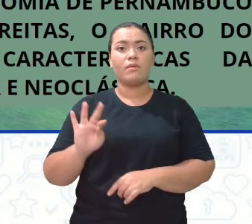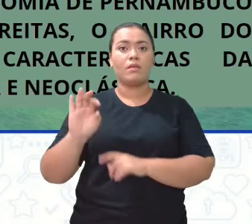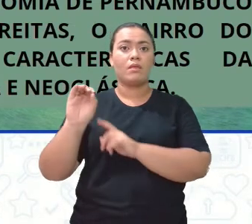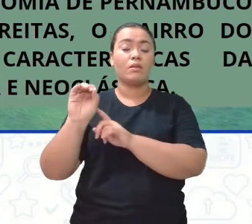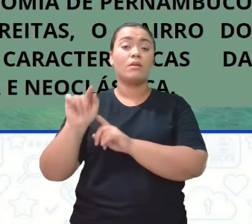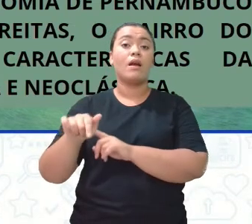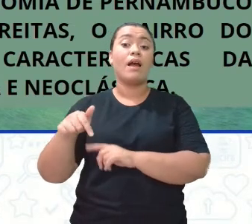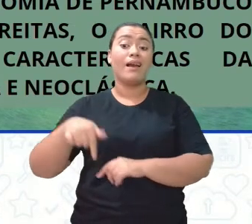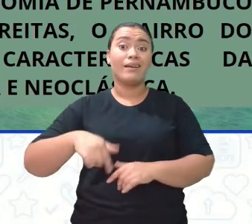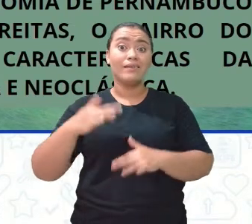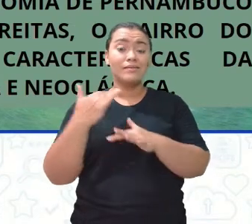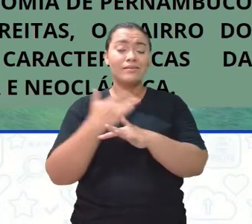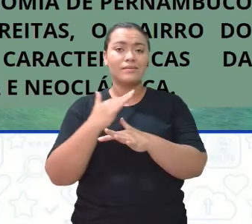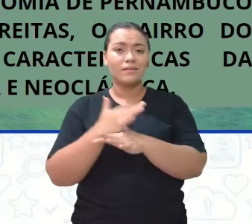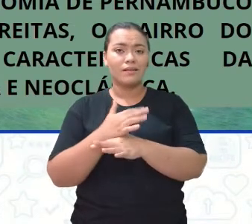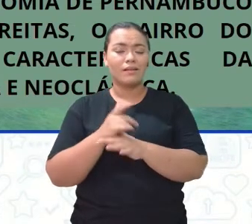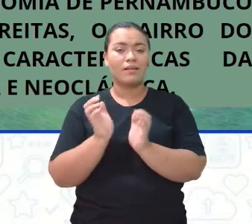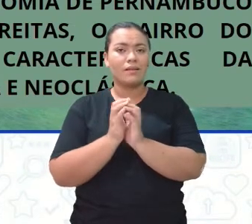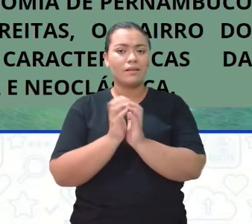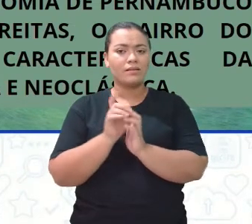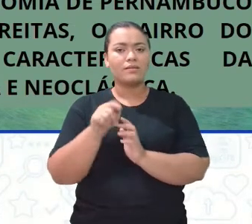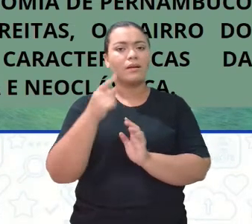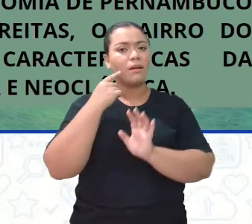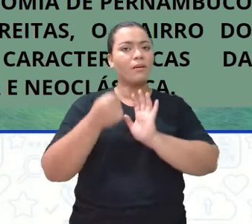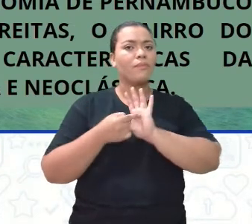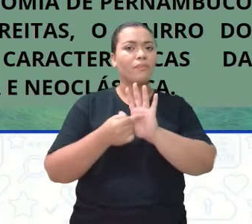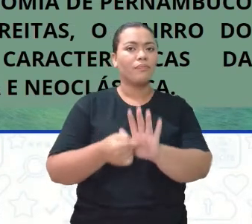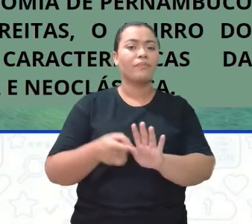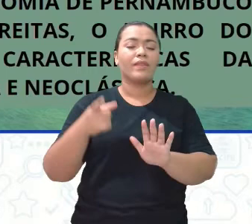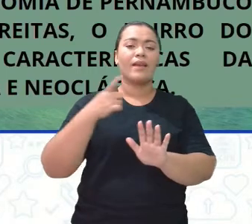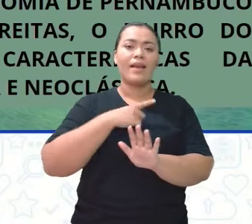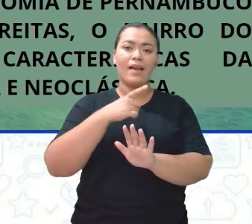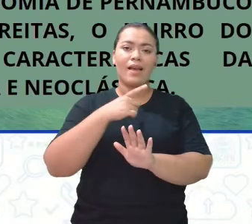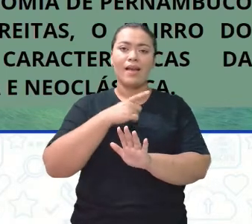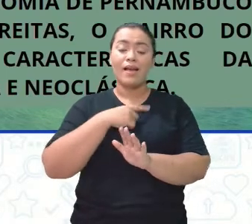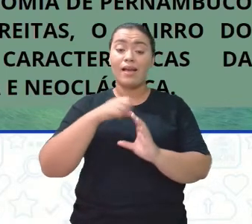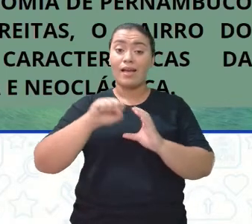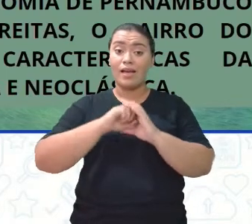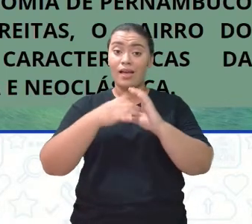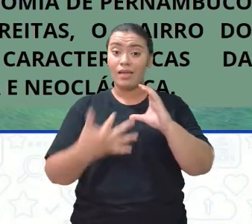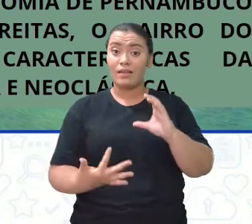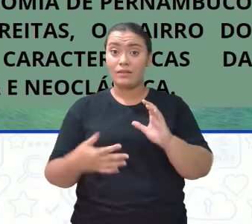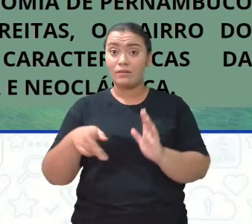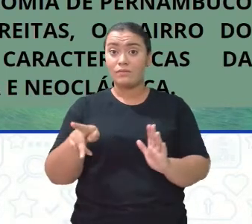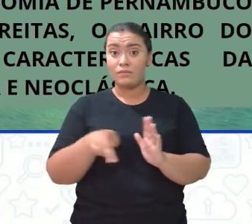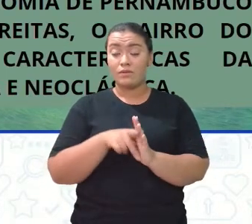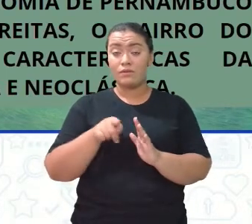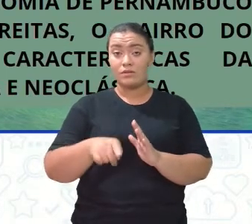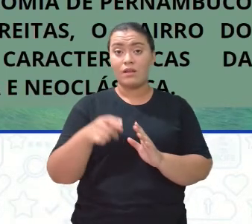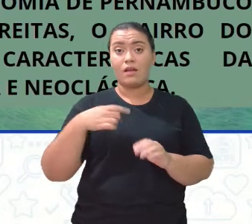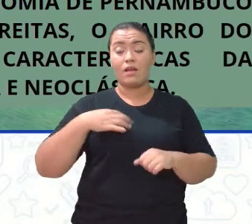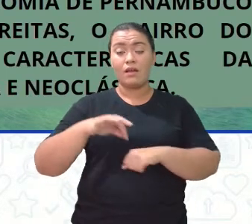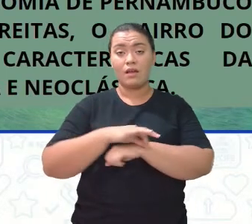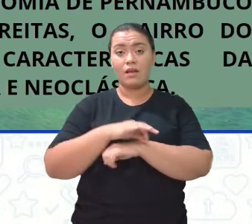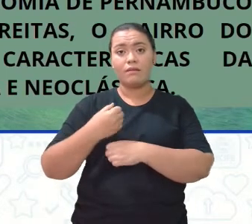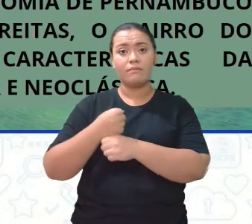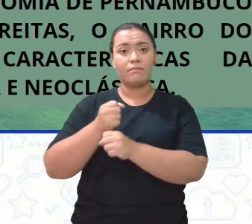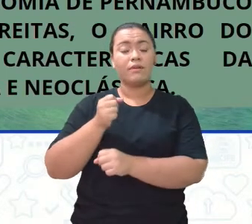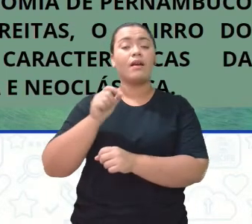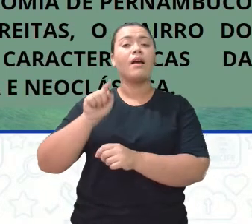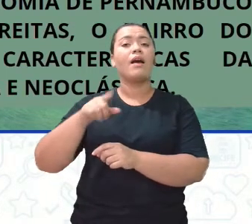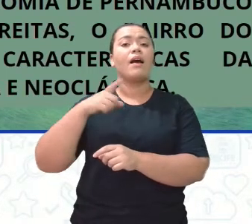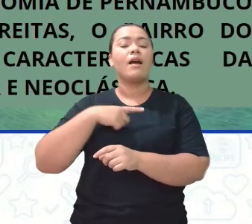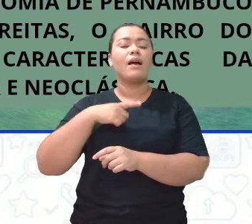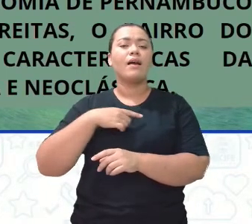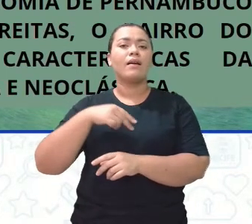ele apresenta características da arquitetura eclética e da arquitetura